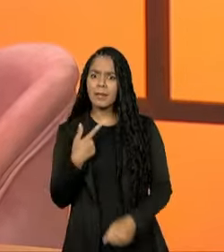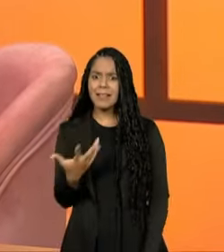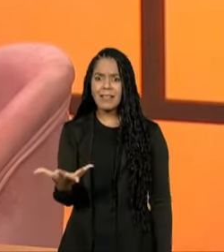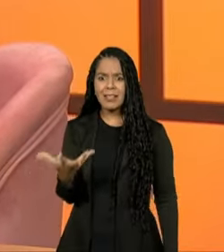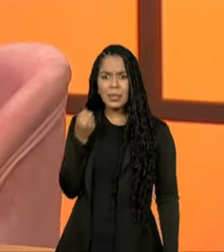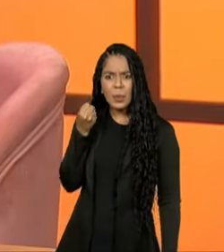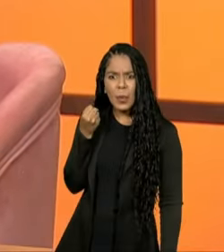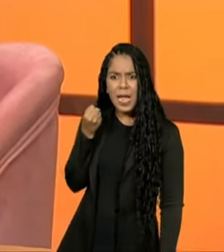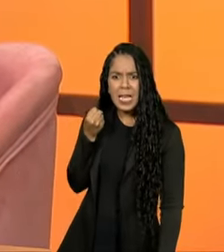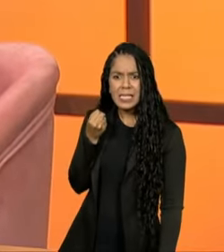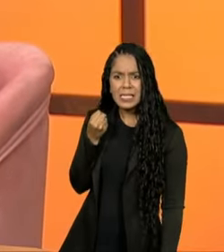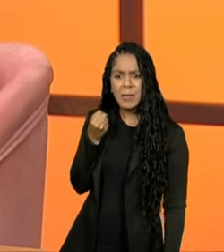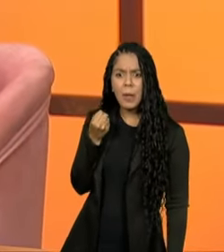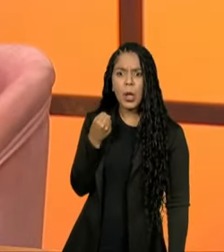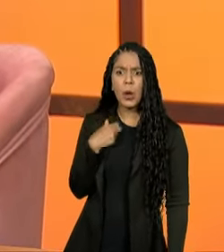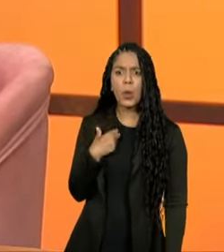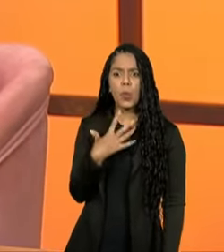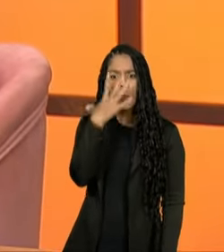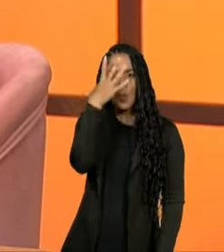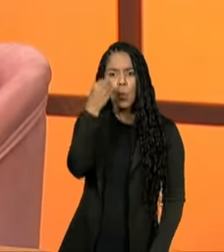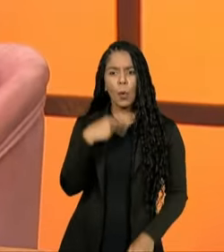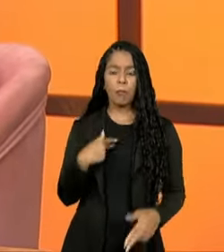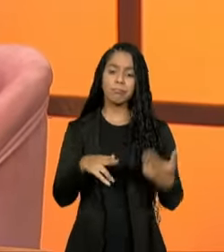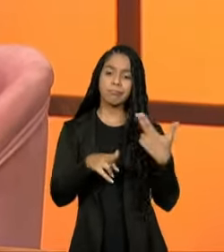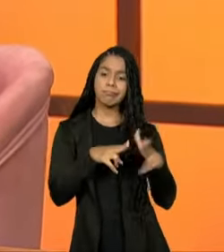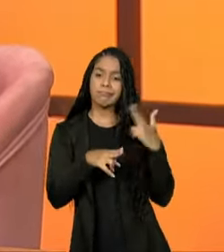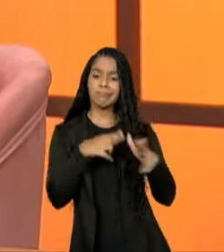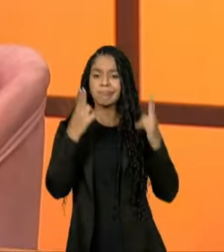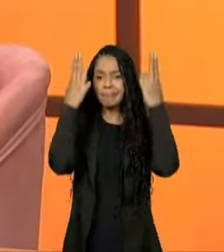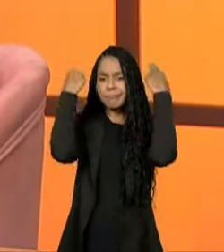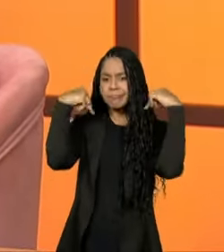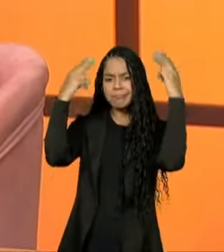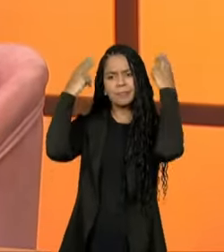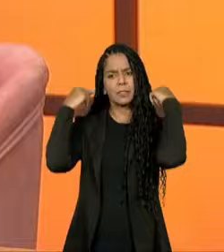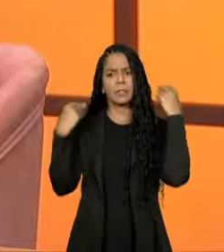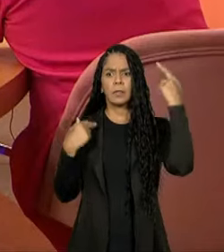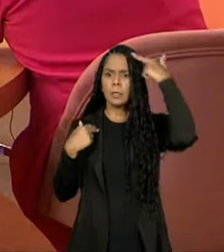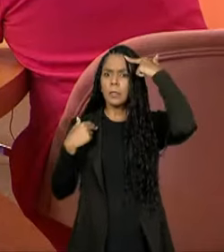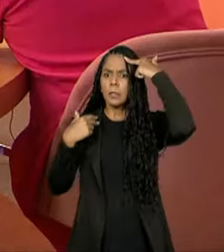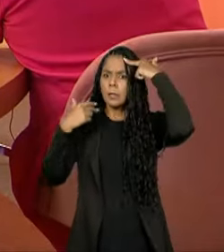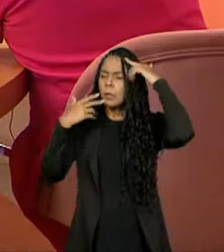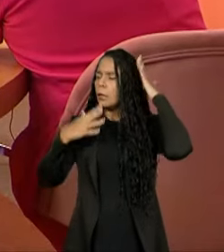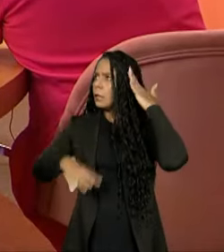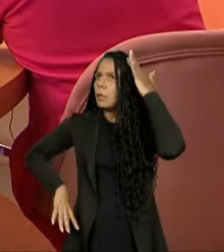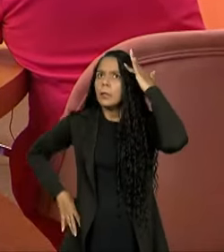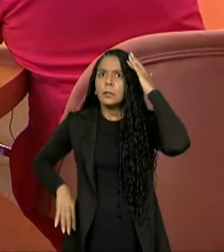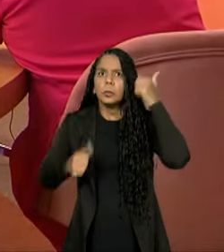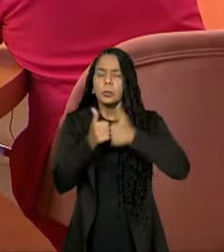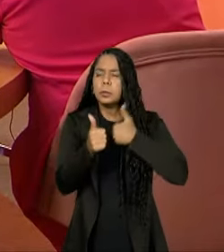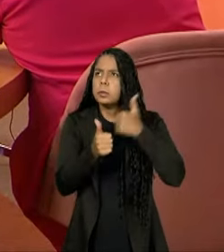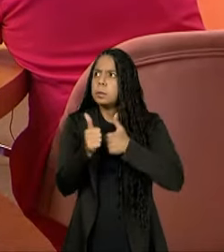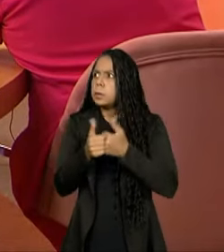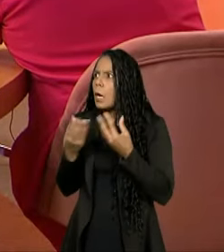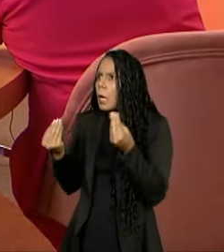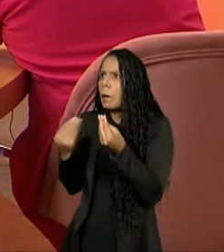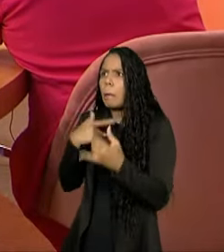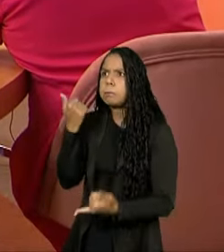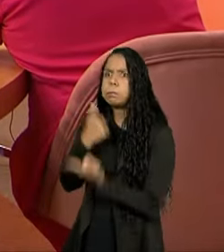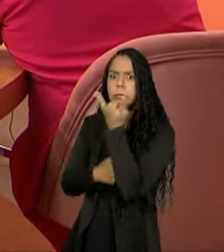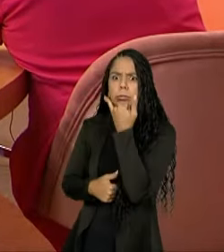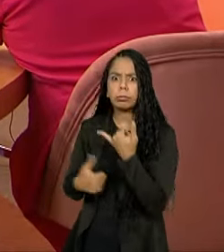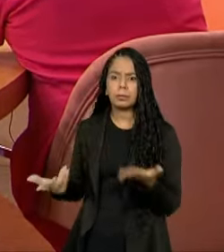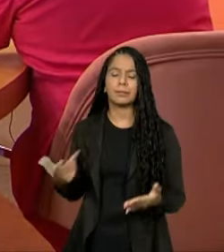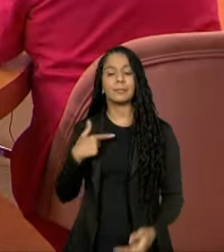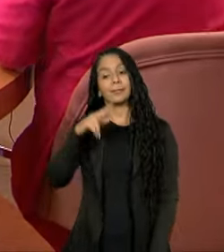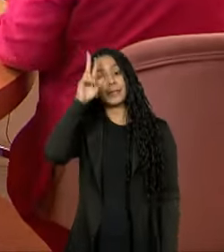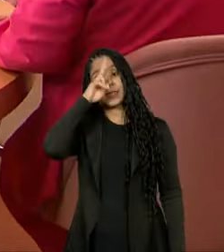lobo em pele de cordeiro. Isso deve dar um tormento, uma loucura. Eu lembrei muito da